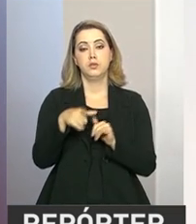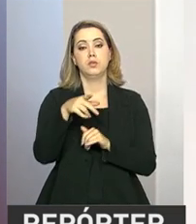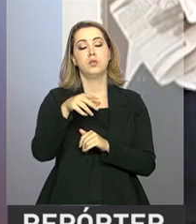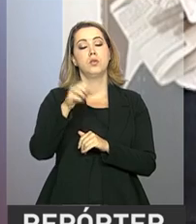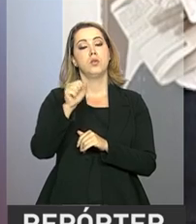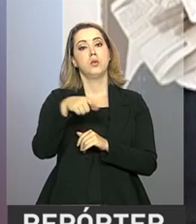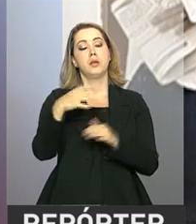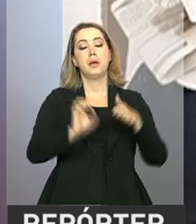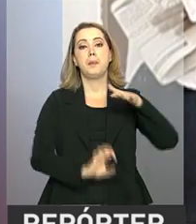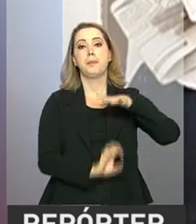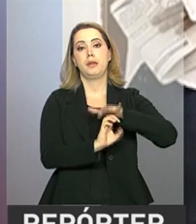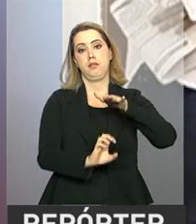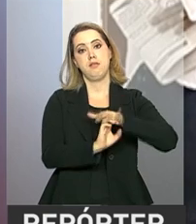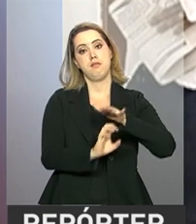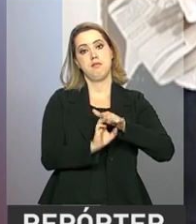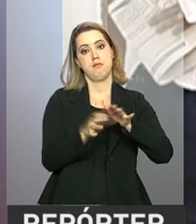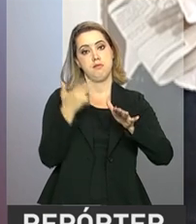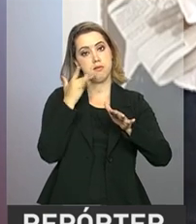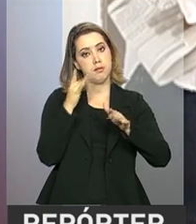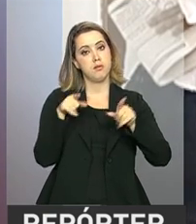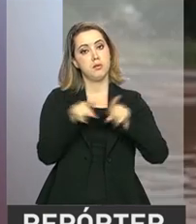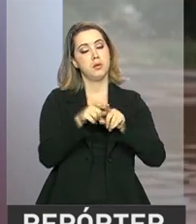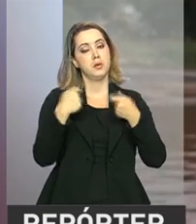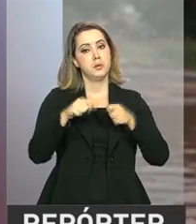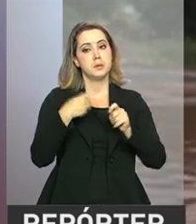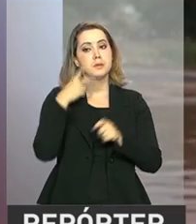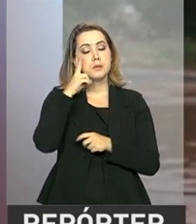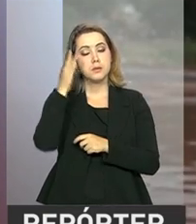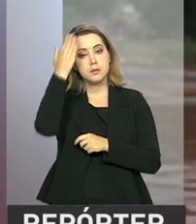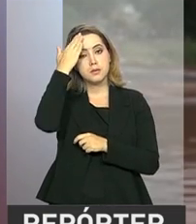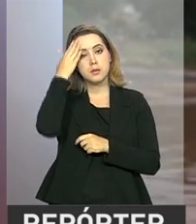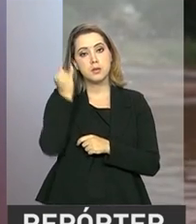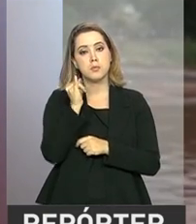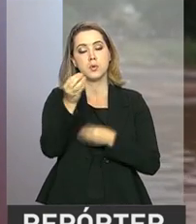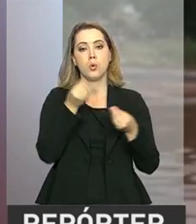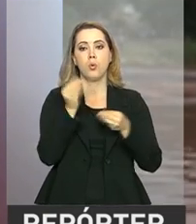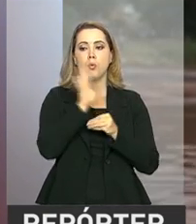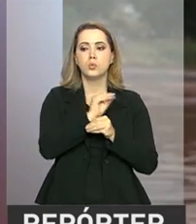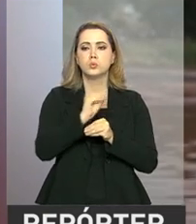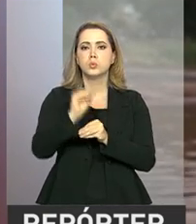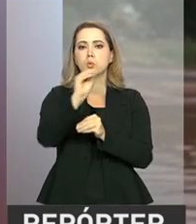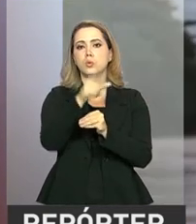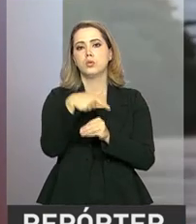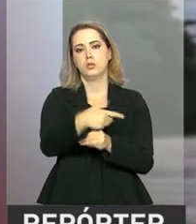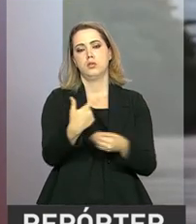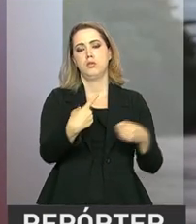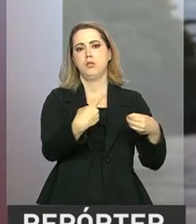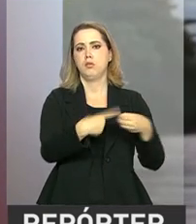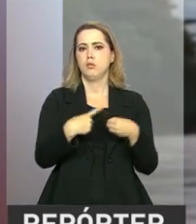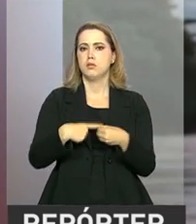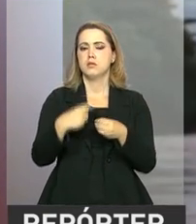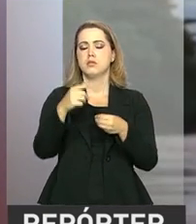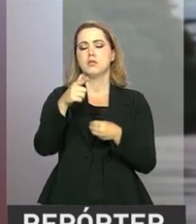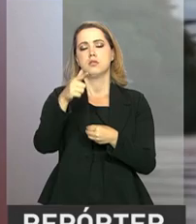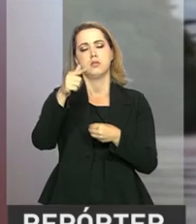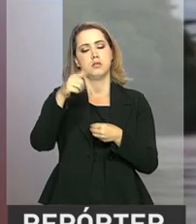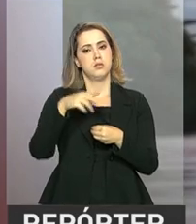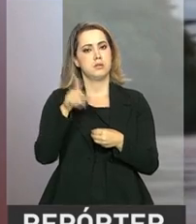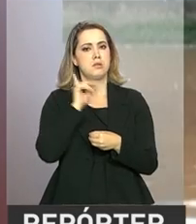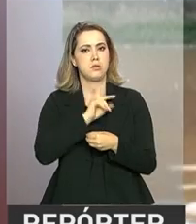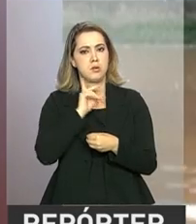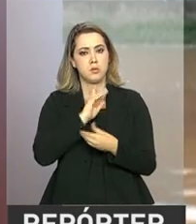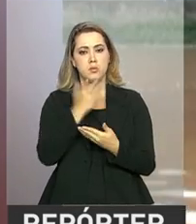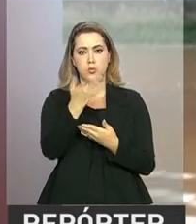antecipe a implementação de sistemas alternativos de abastecimento em Governador Valadares. A coleta e o tratamento podem